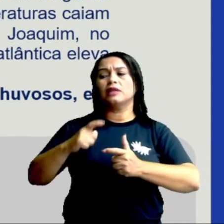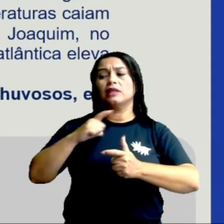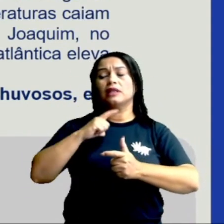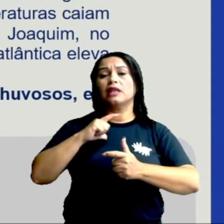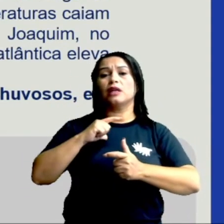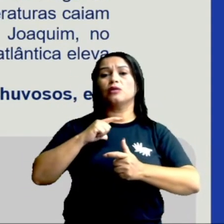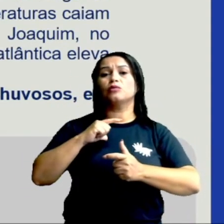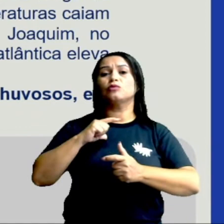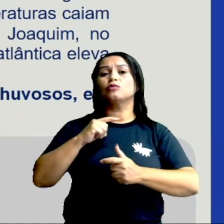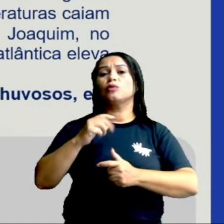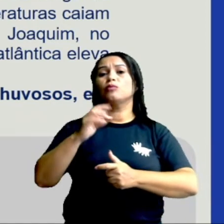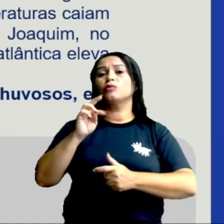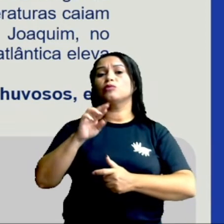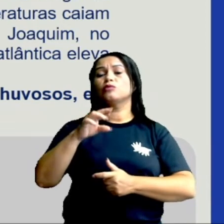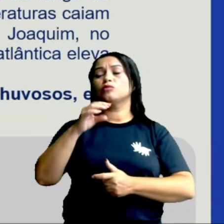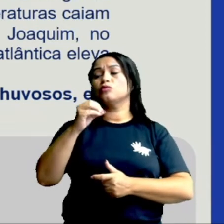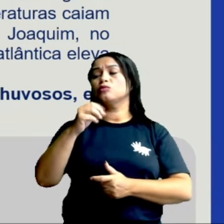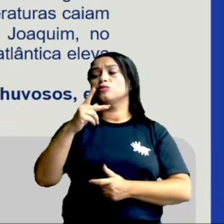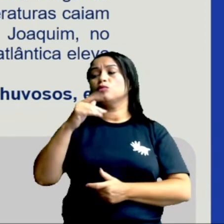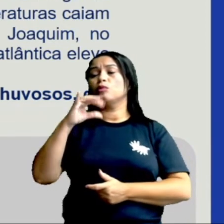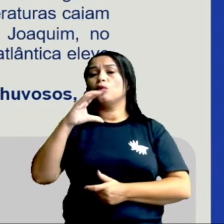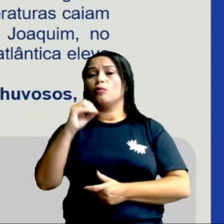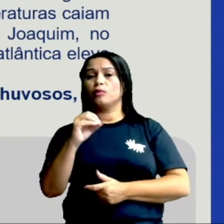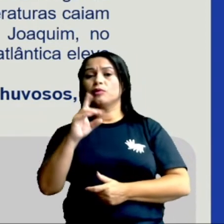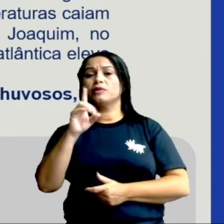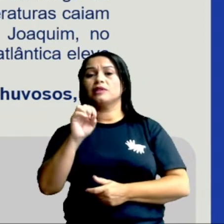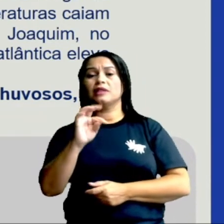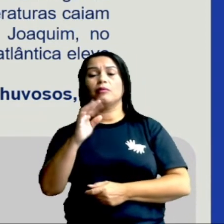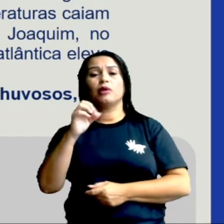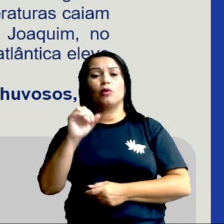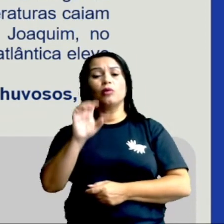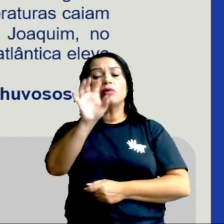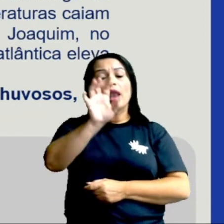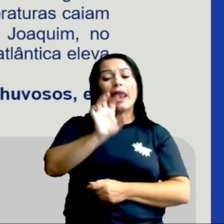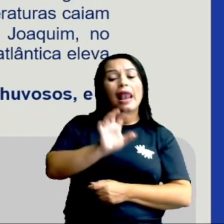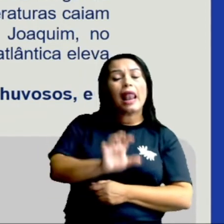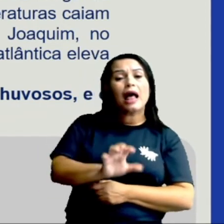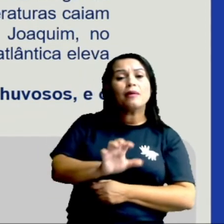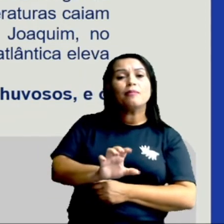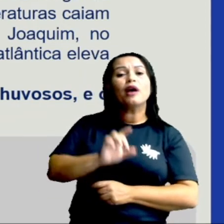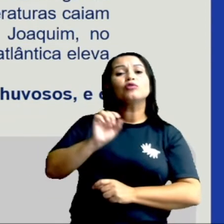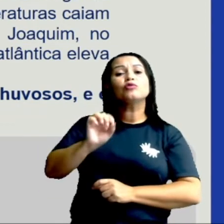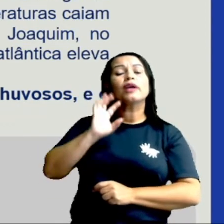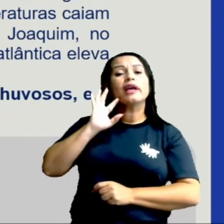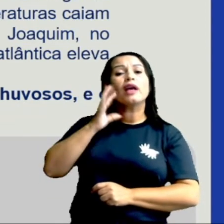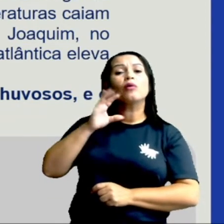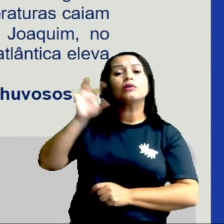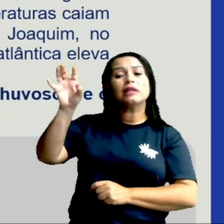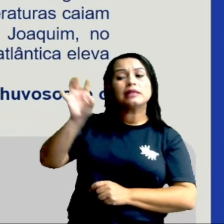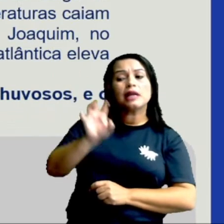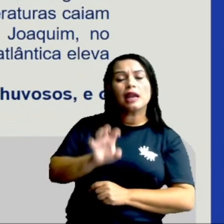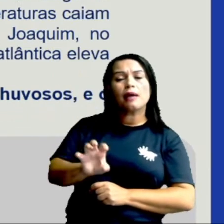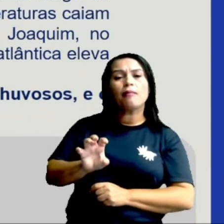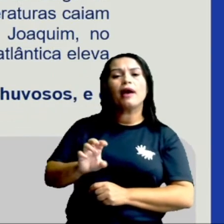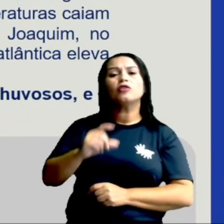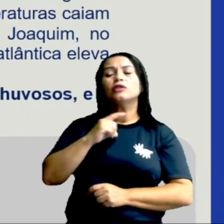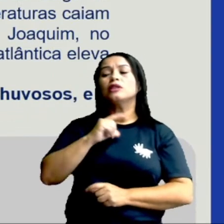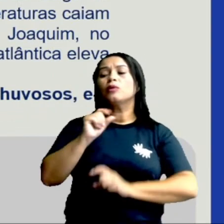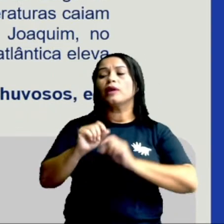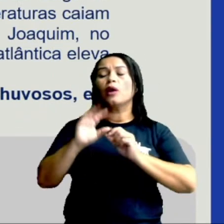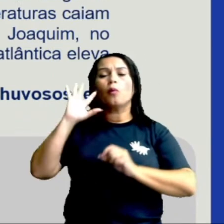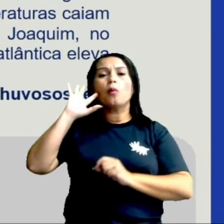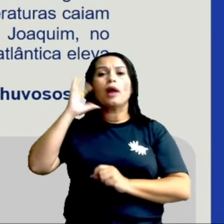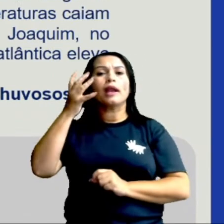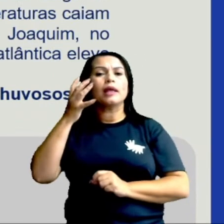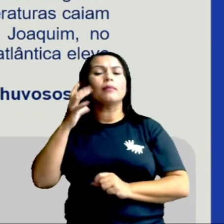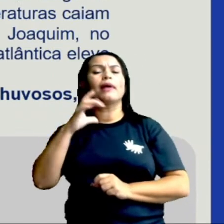de Capricórnio, lá embaixo da região do nosso país, né? Então, o subtropical é o clima de lá. Esse